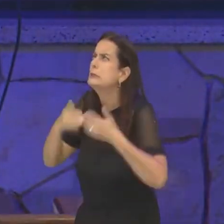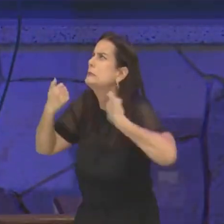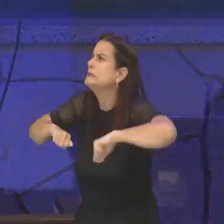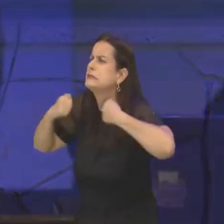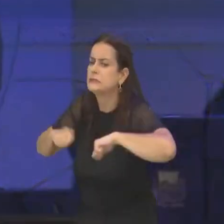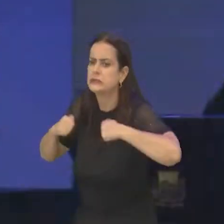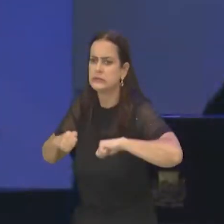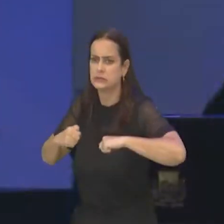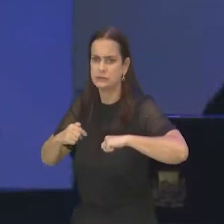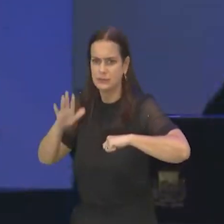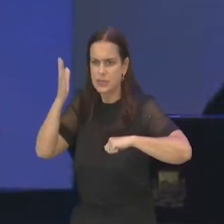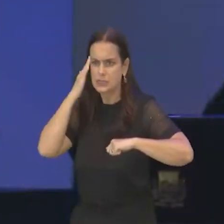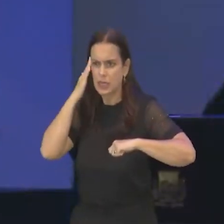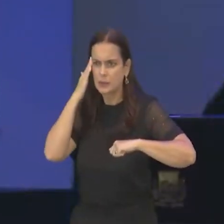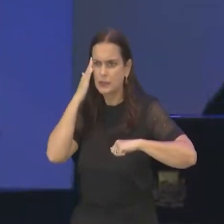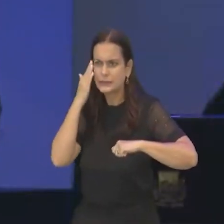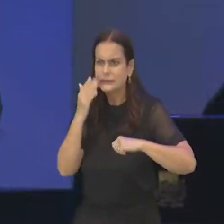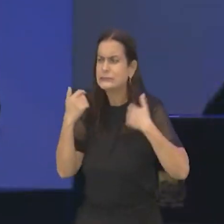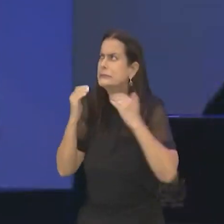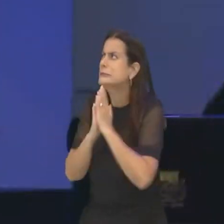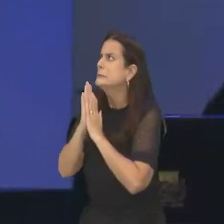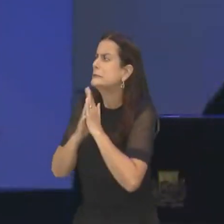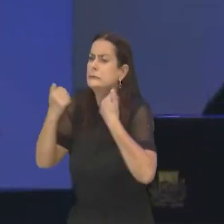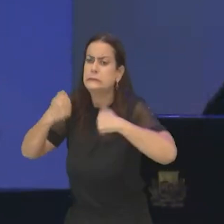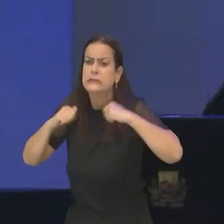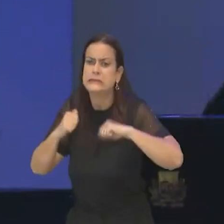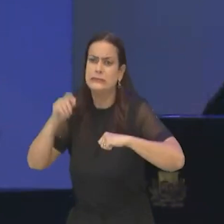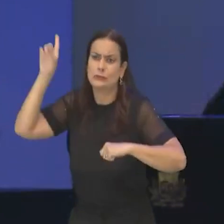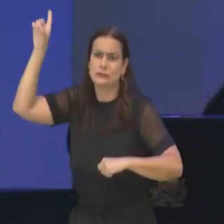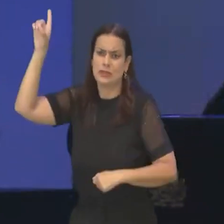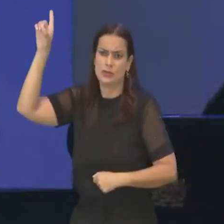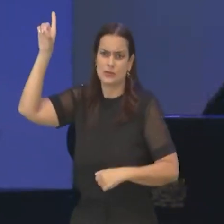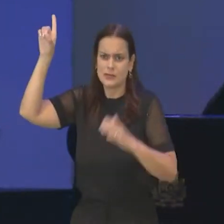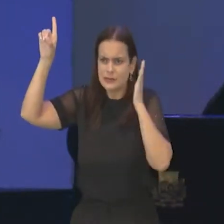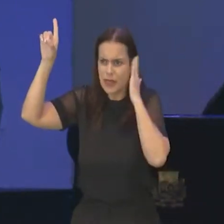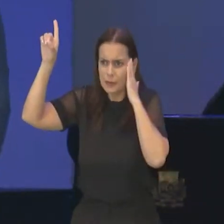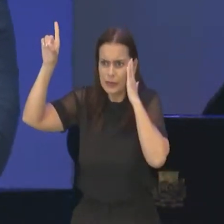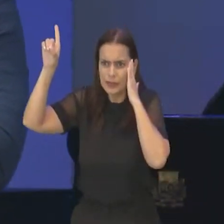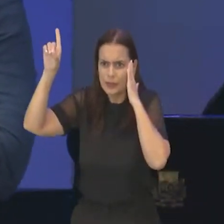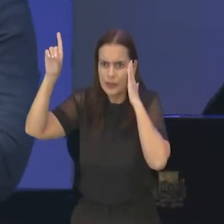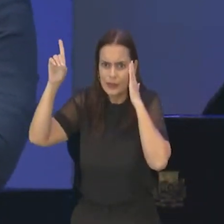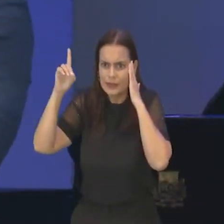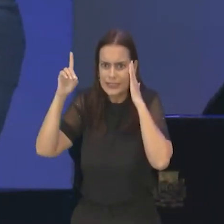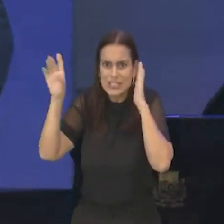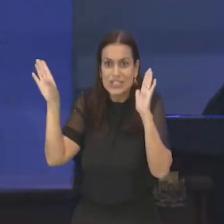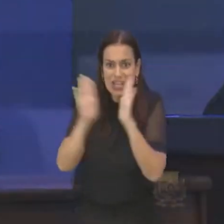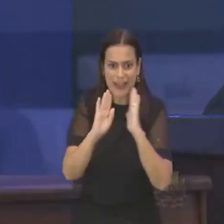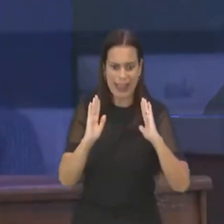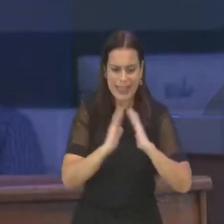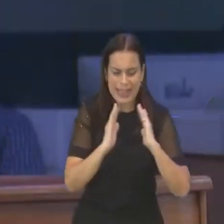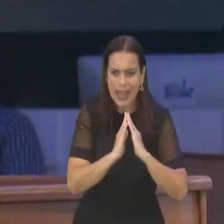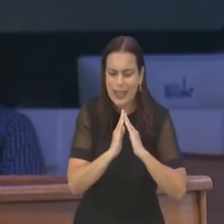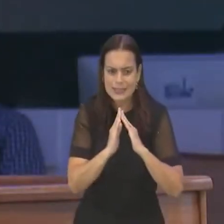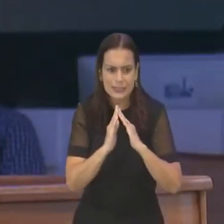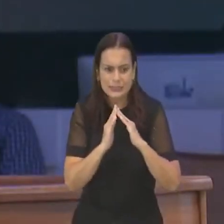você está faminto pela palavra de Deus? E você não vê a hora de você chegar na sua casa, de você entrar no seu quarto, no seu